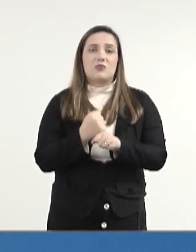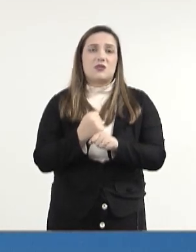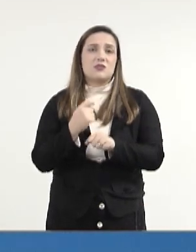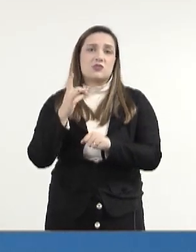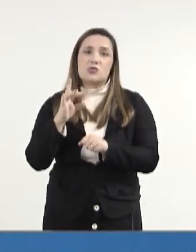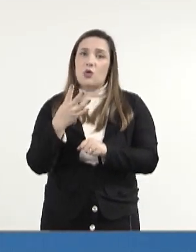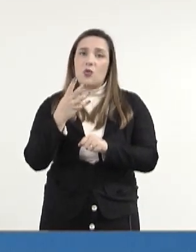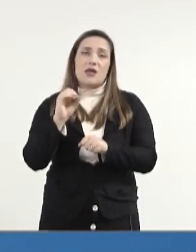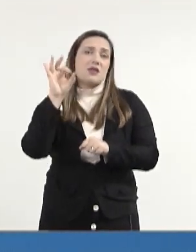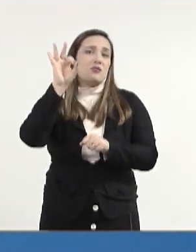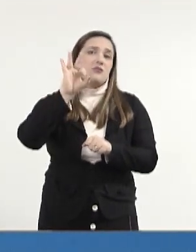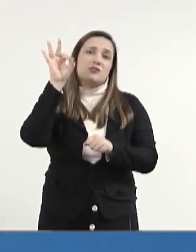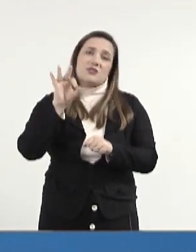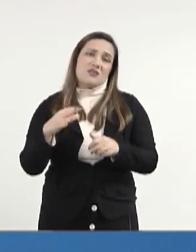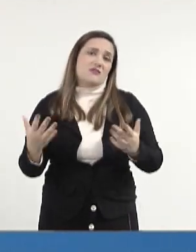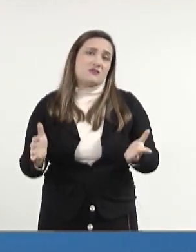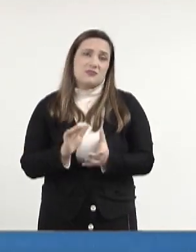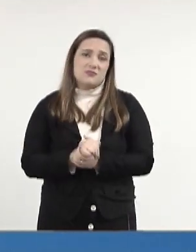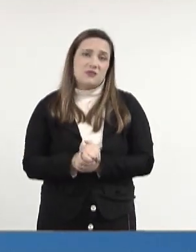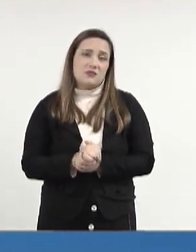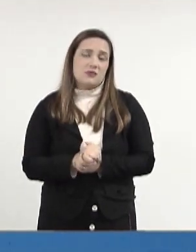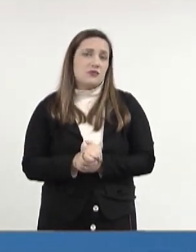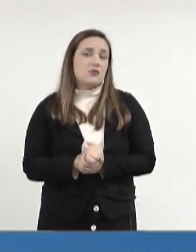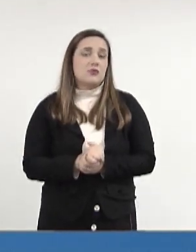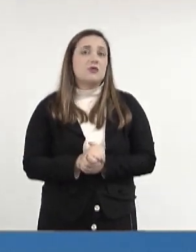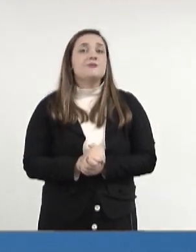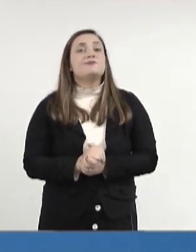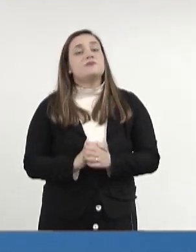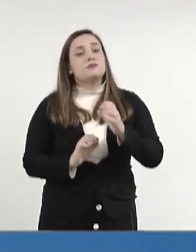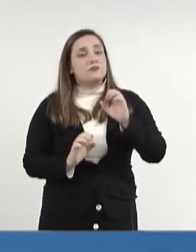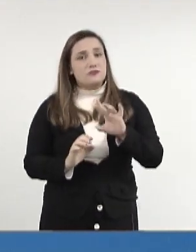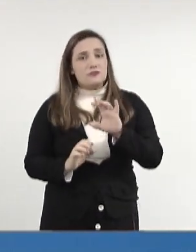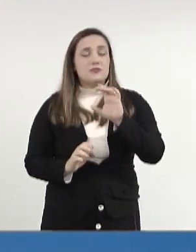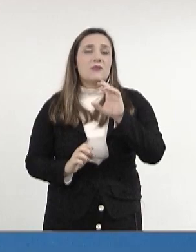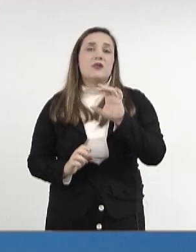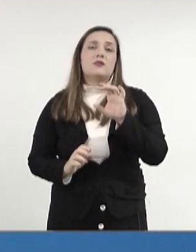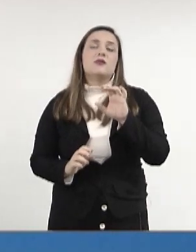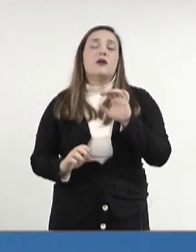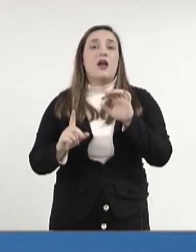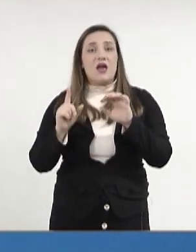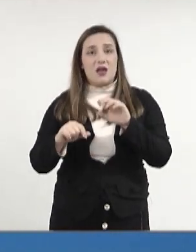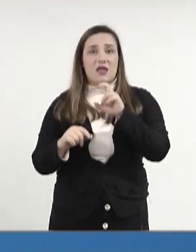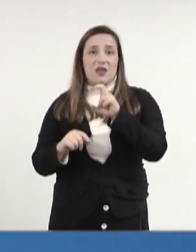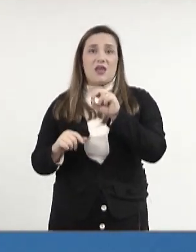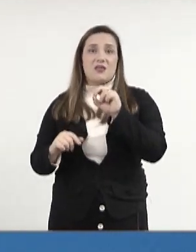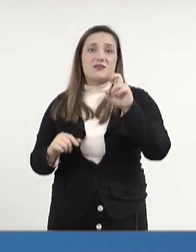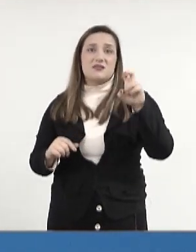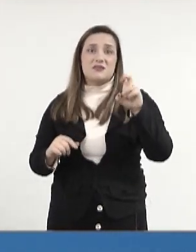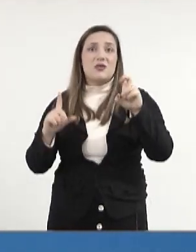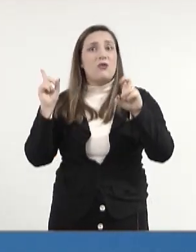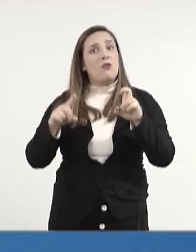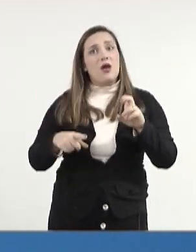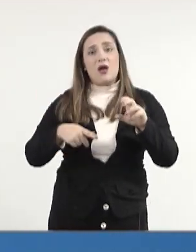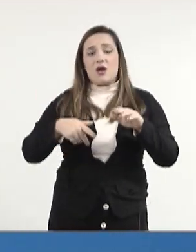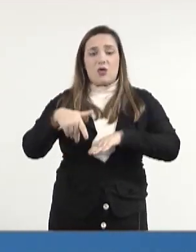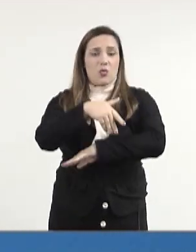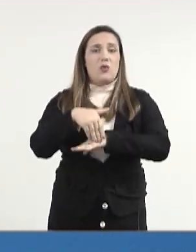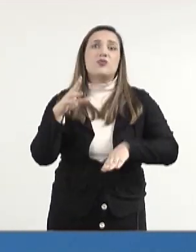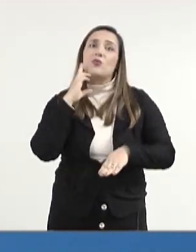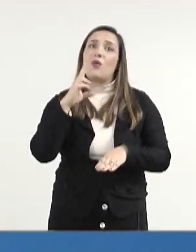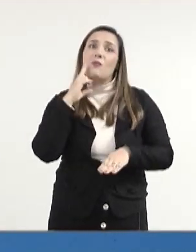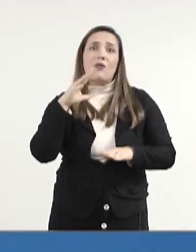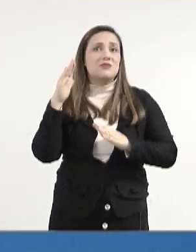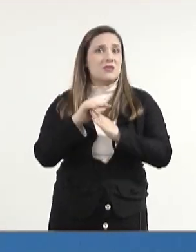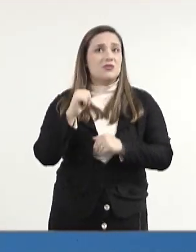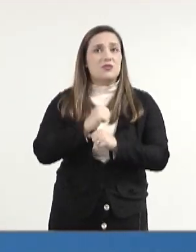dos 847 quilômetros. 505 continuaria com pista simples até 2059,